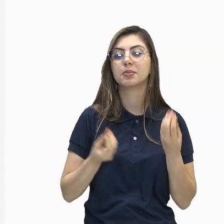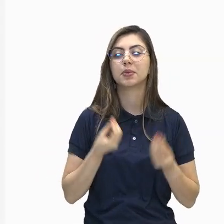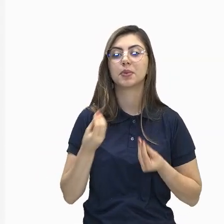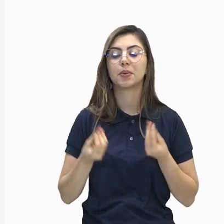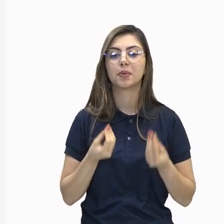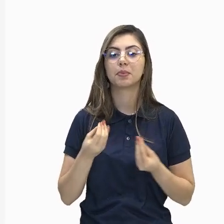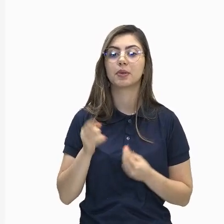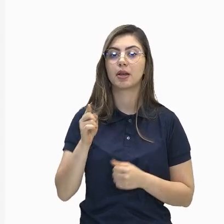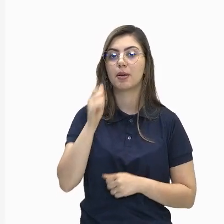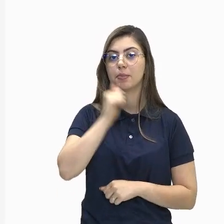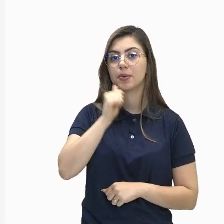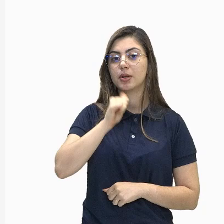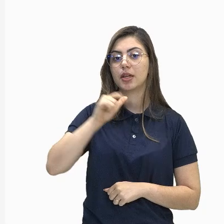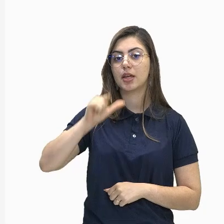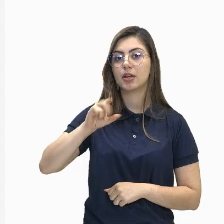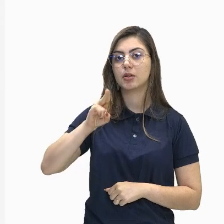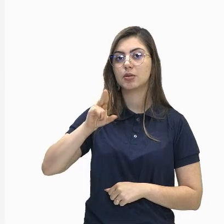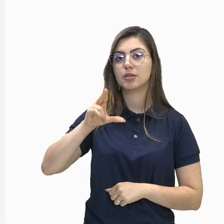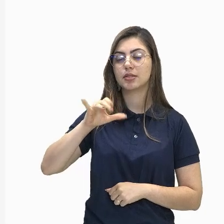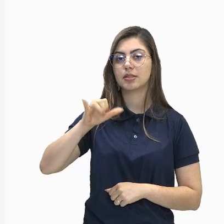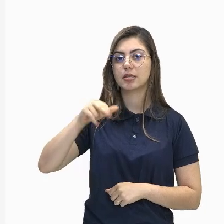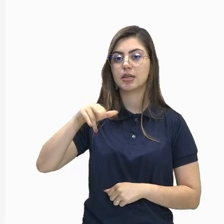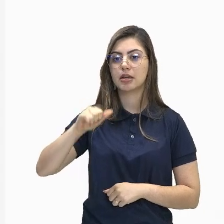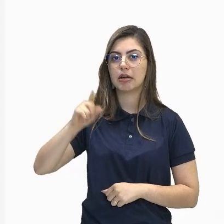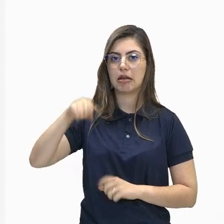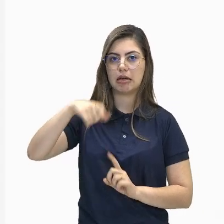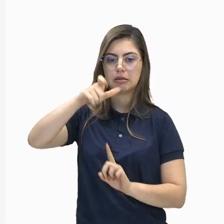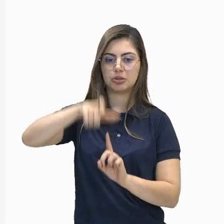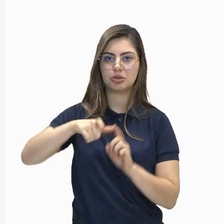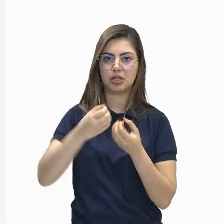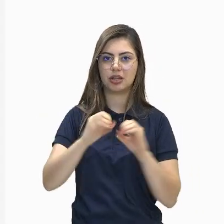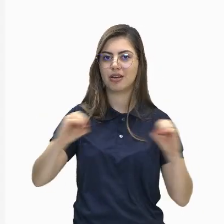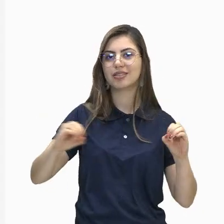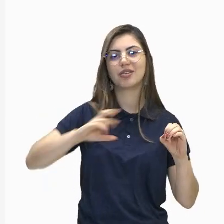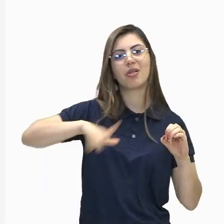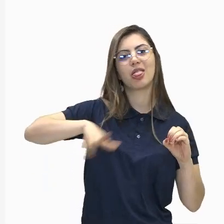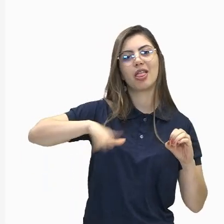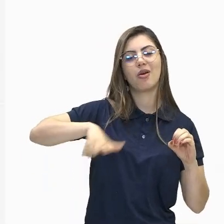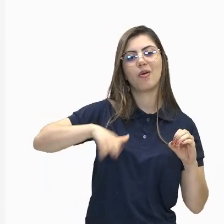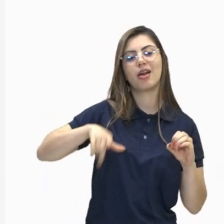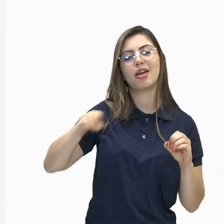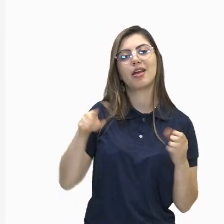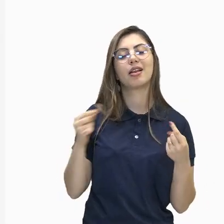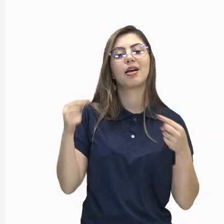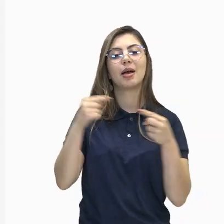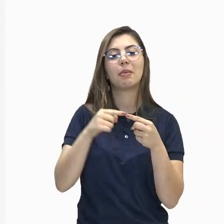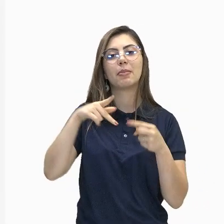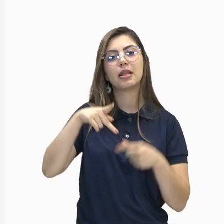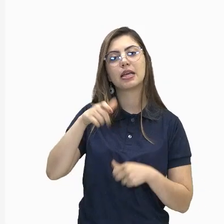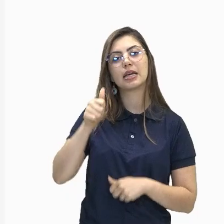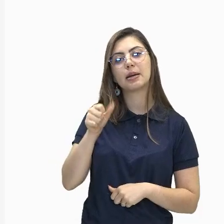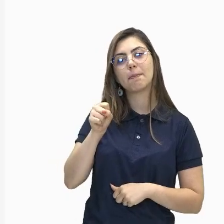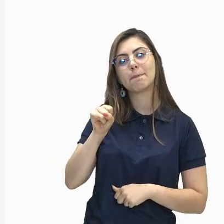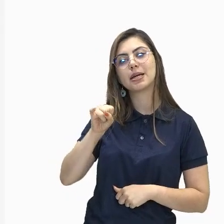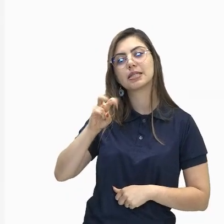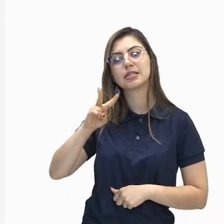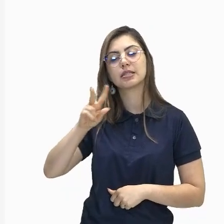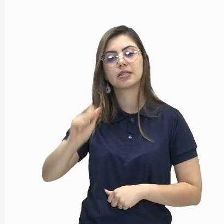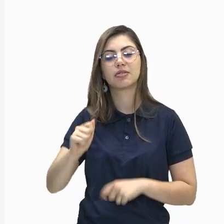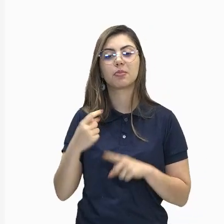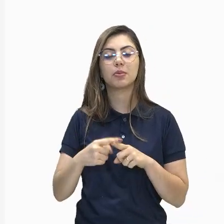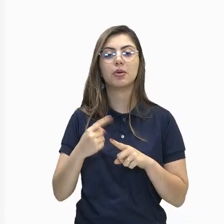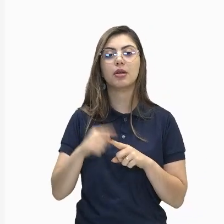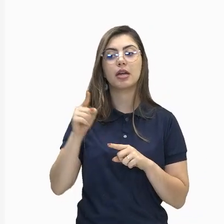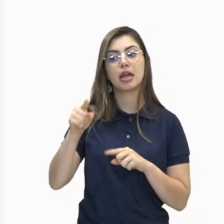a Luciana não é o sujeito da oração, ela é o agente da passiva, é ela quem realiza a